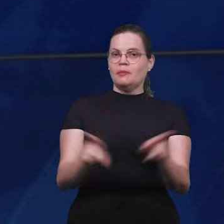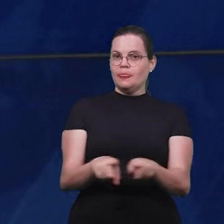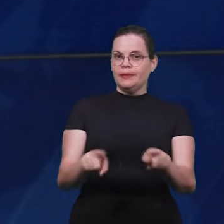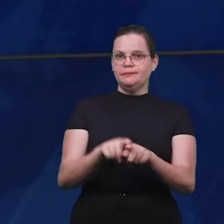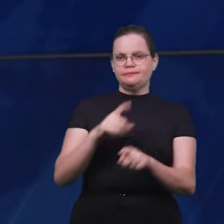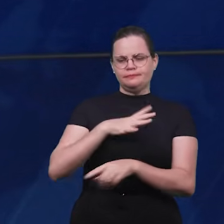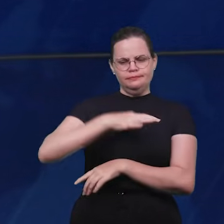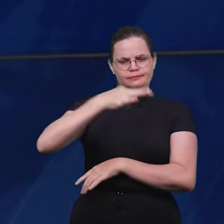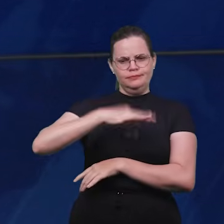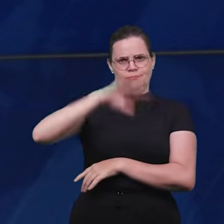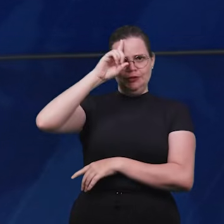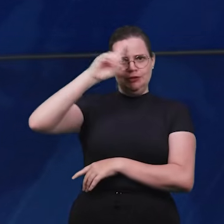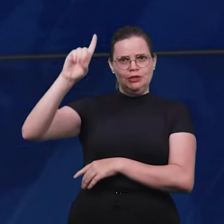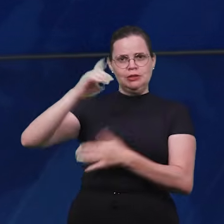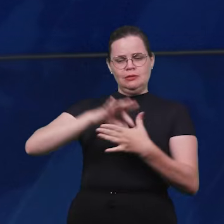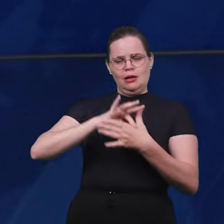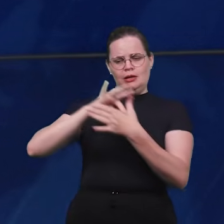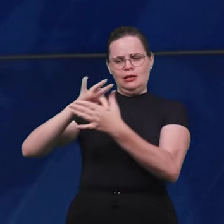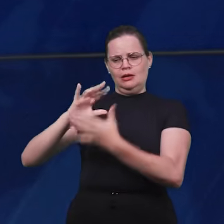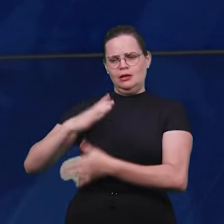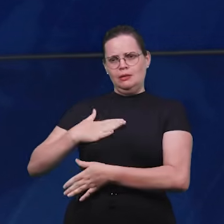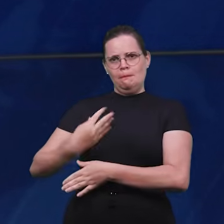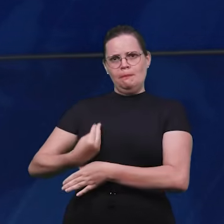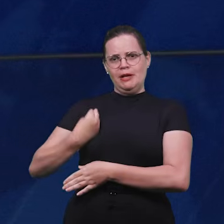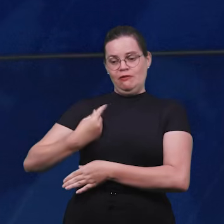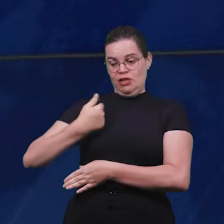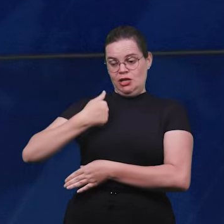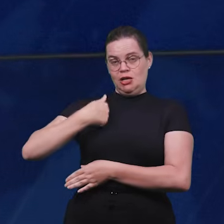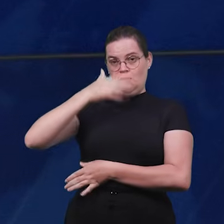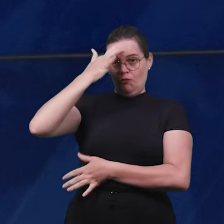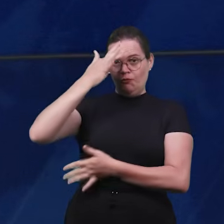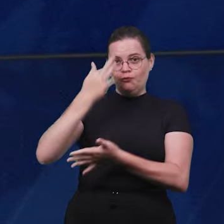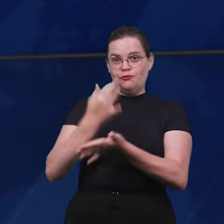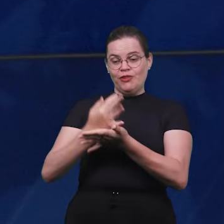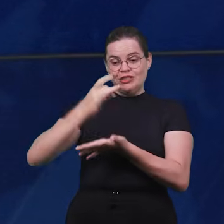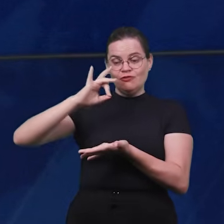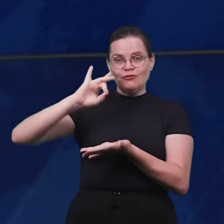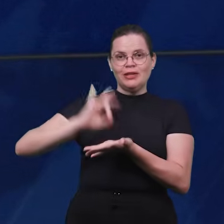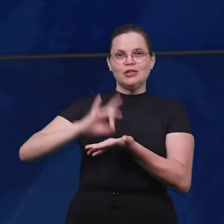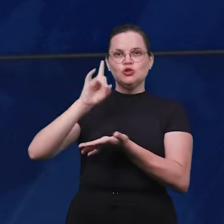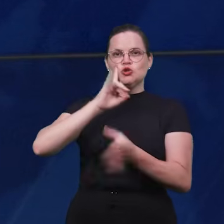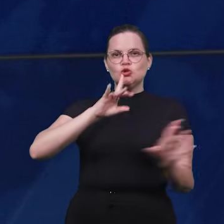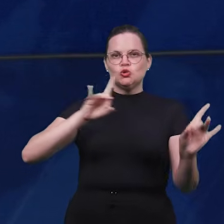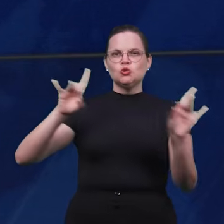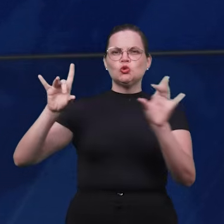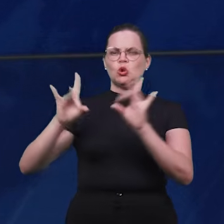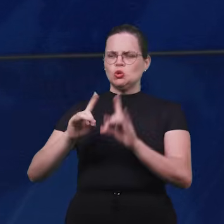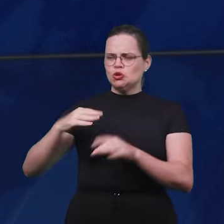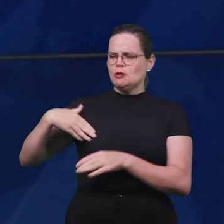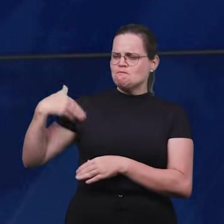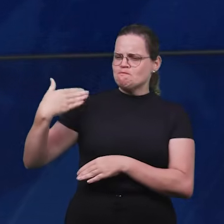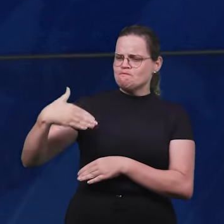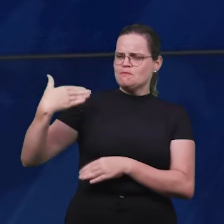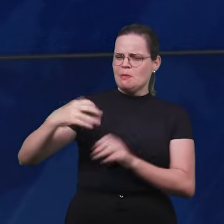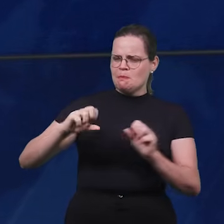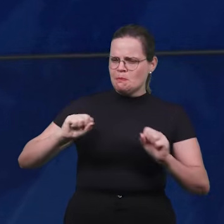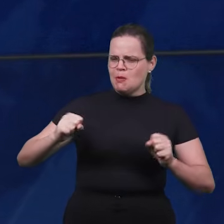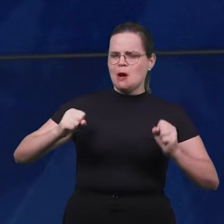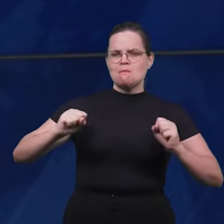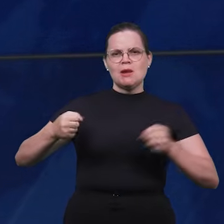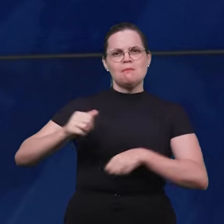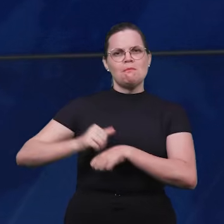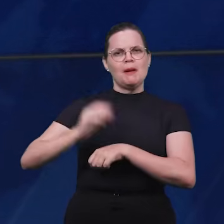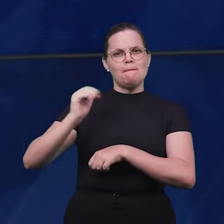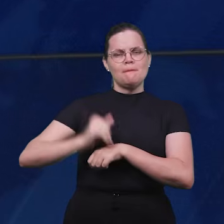sob a direção de Deus, numa fé viva que se renova a cada passo e a cada dia. Foi assim